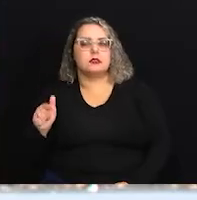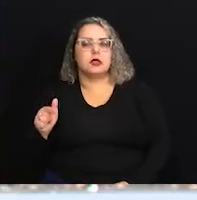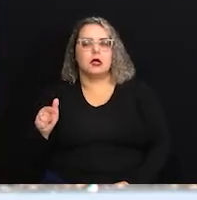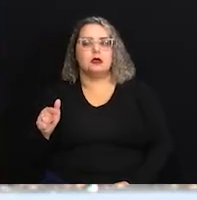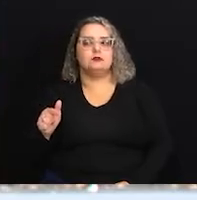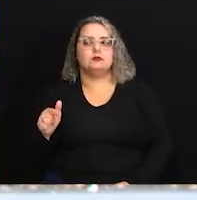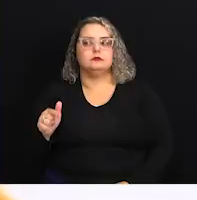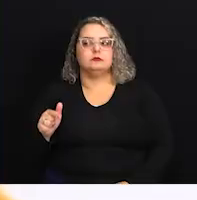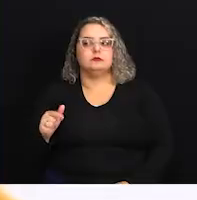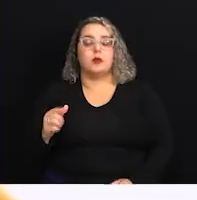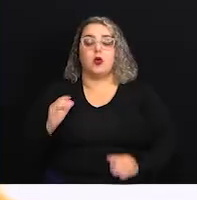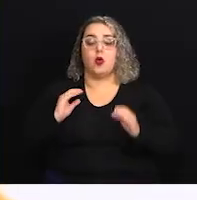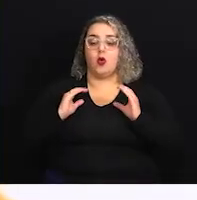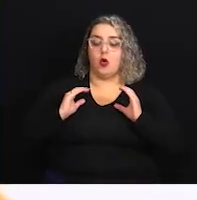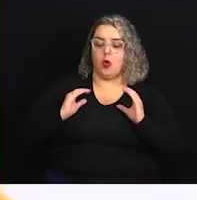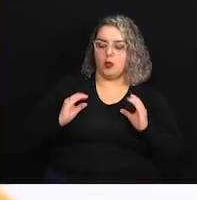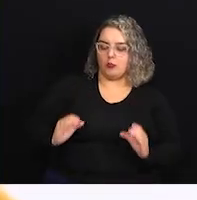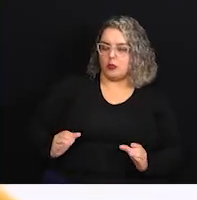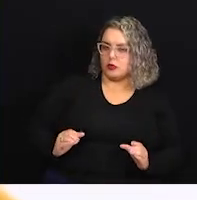repensar